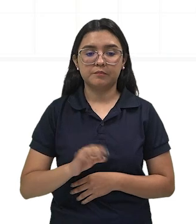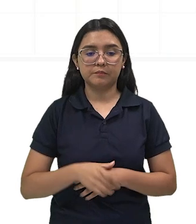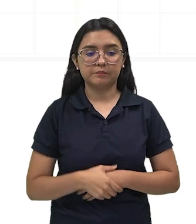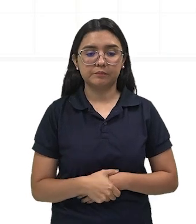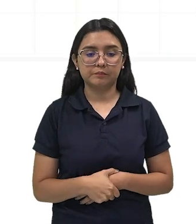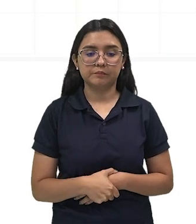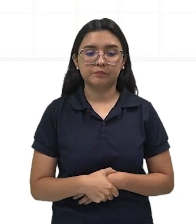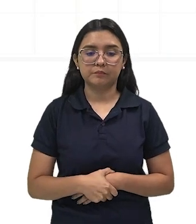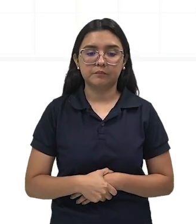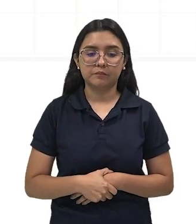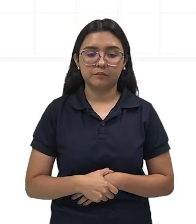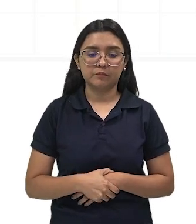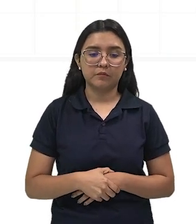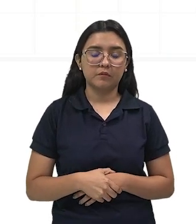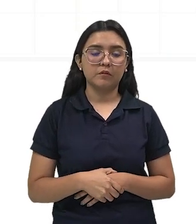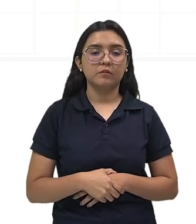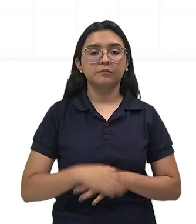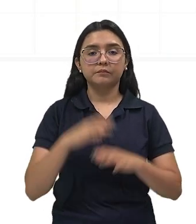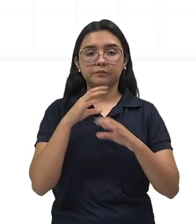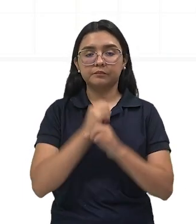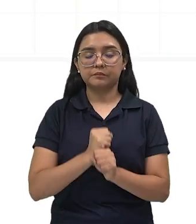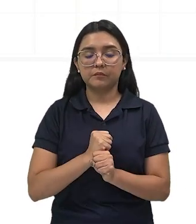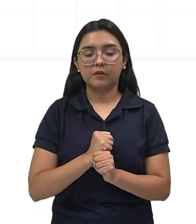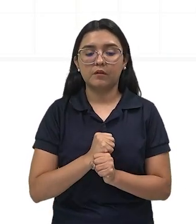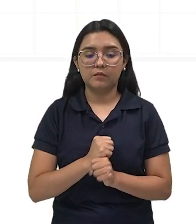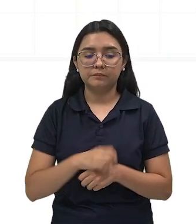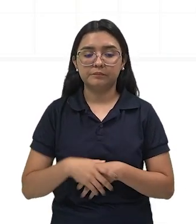48%. Soma aqui, né? Total.